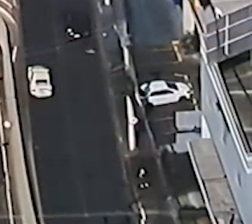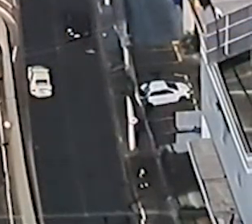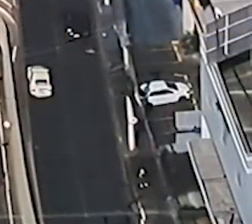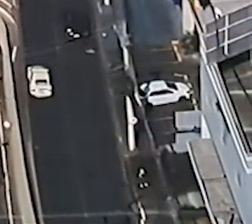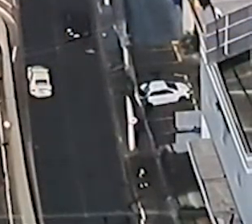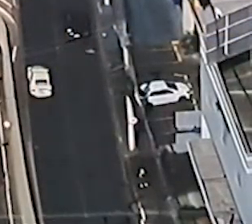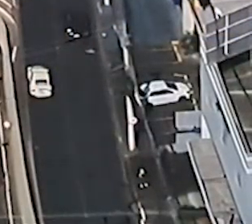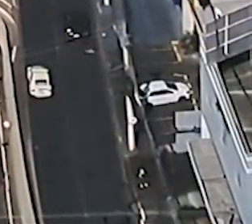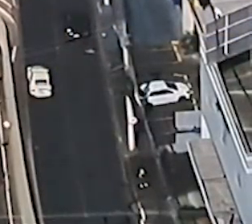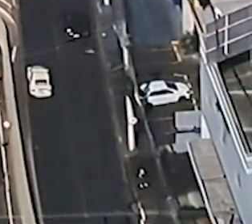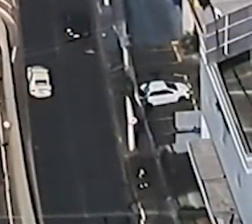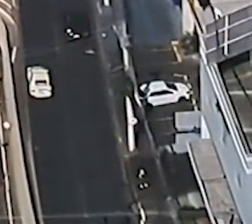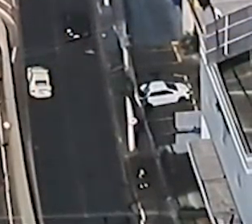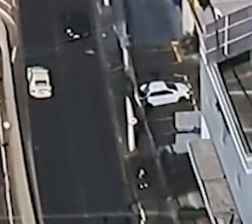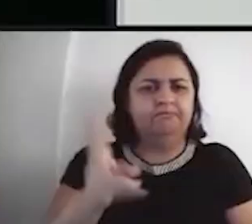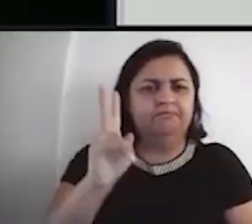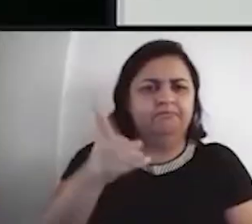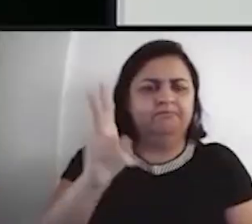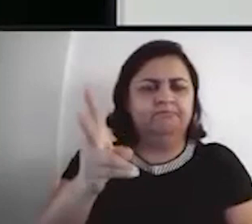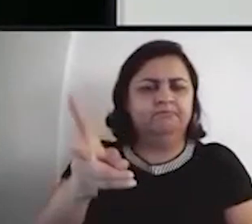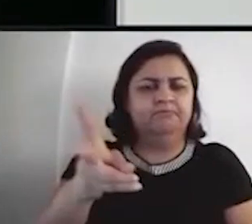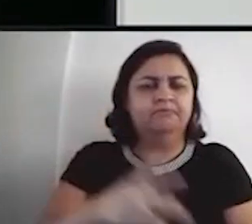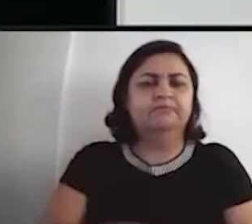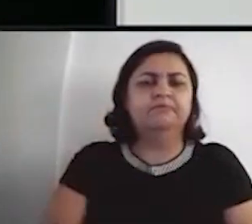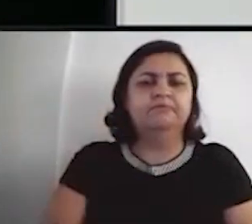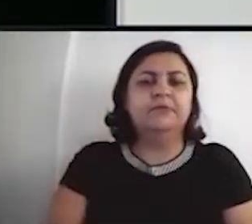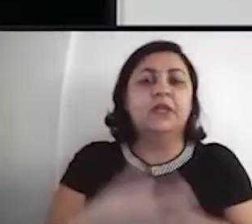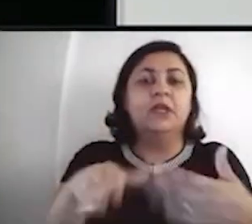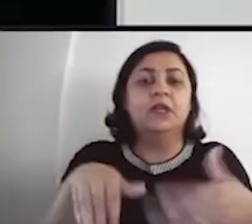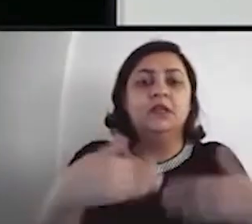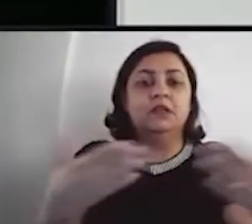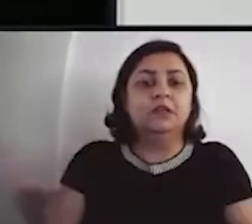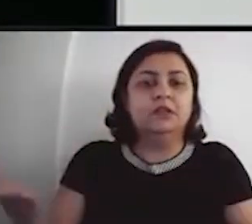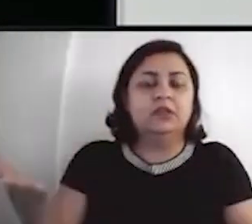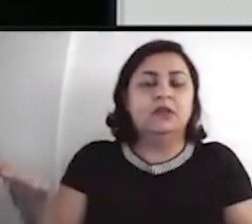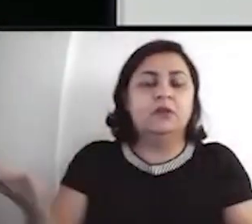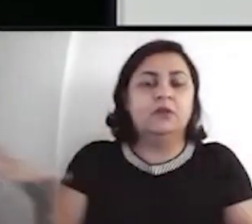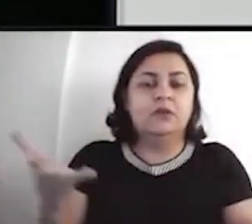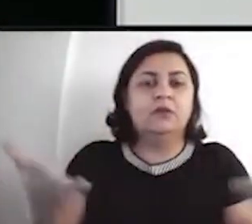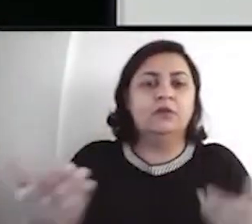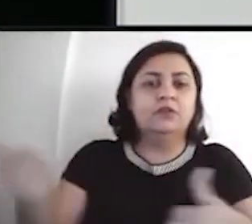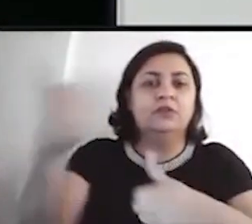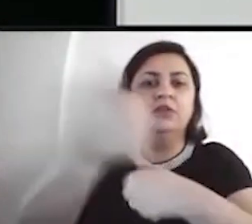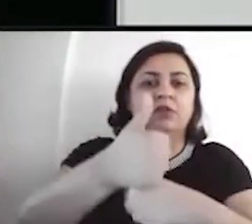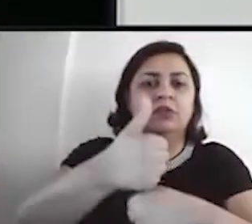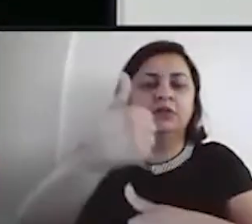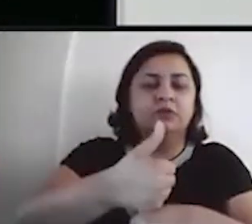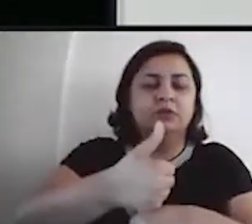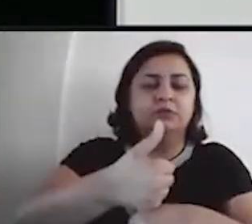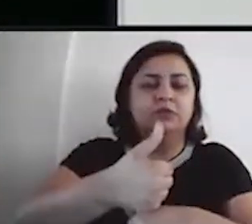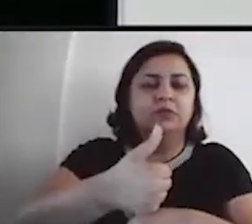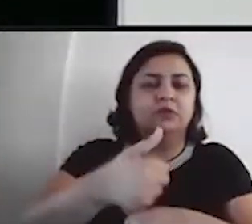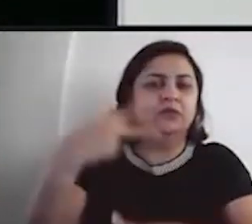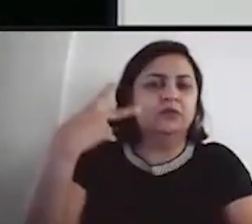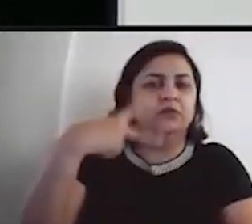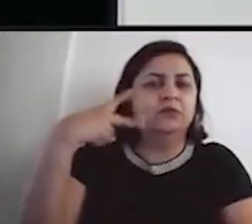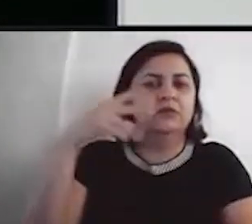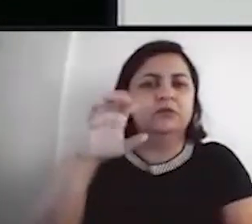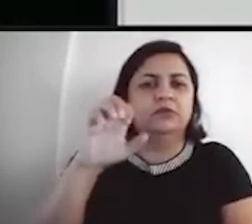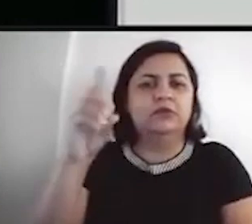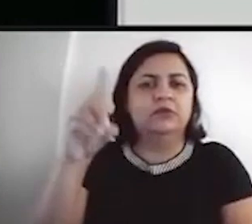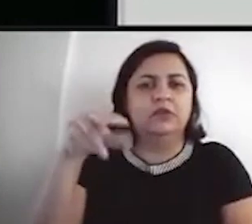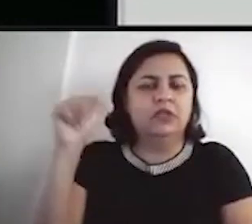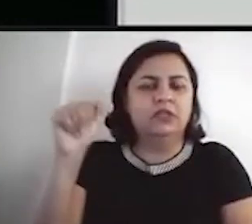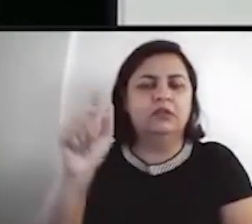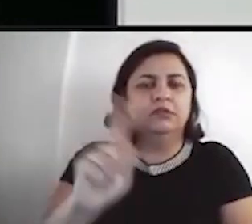sua ex-chefe de gabinete. Eu tomo lugar, mas esse mandato aqui é o mandato do PT. Meu partido chama Partido